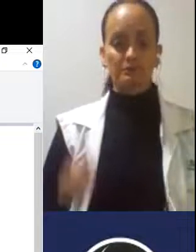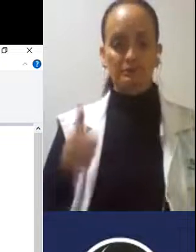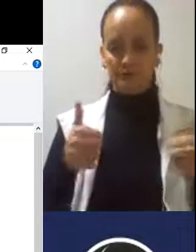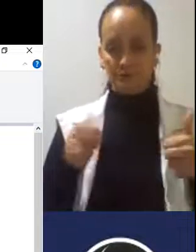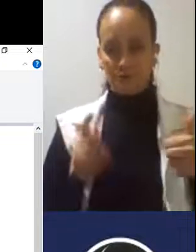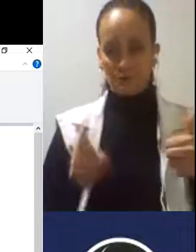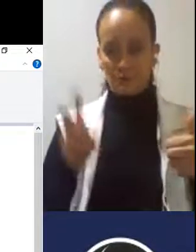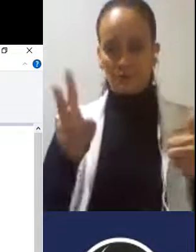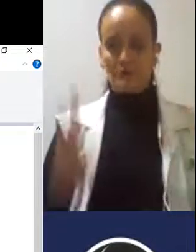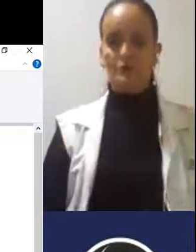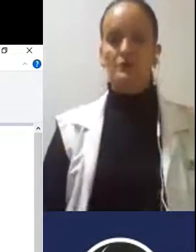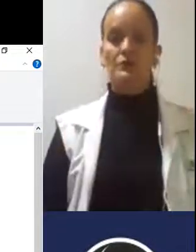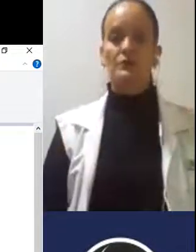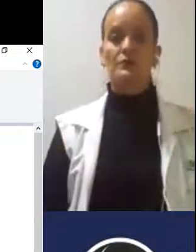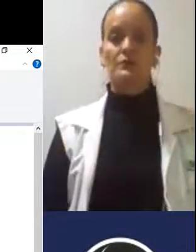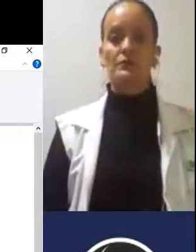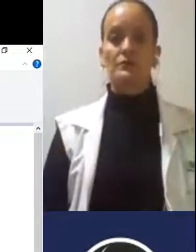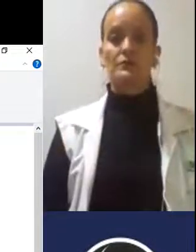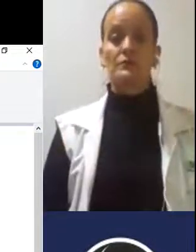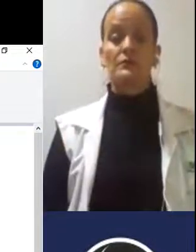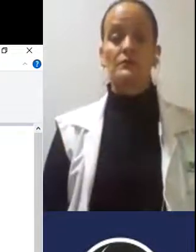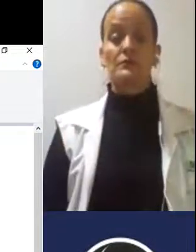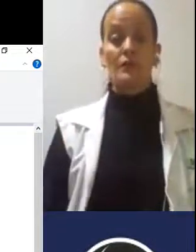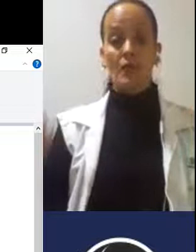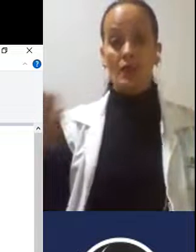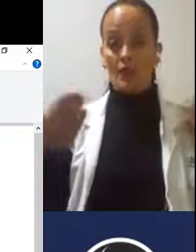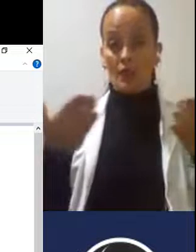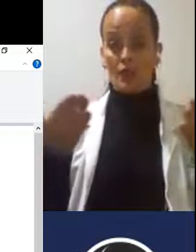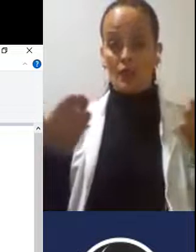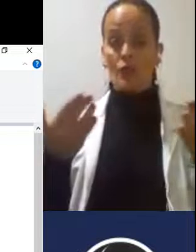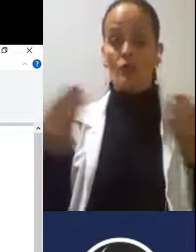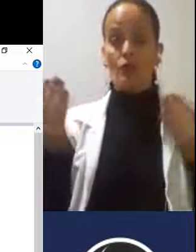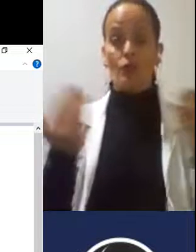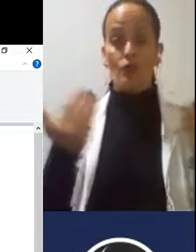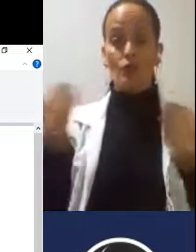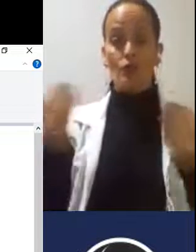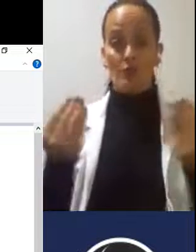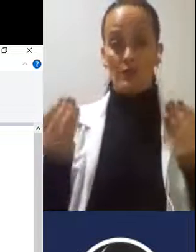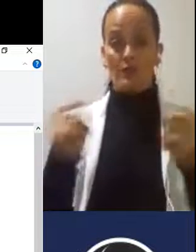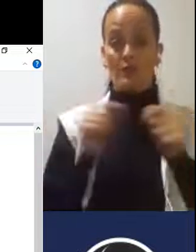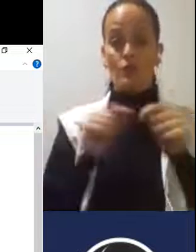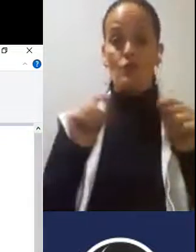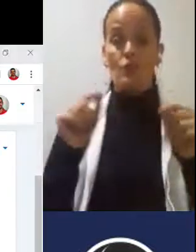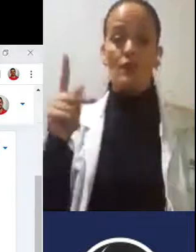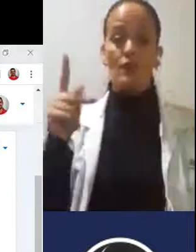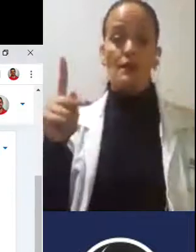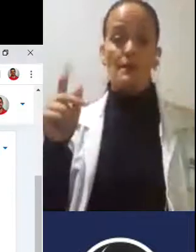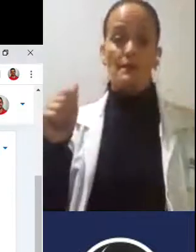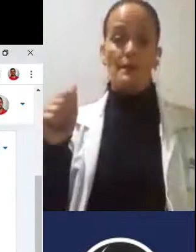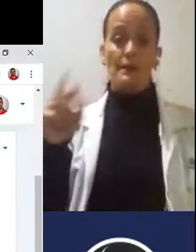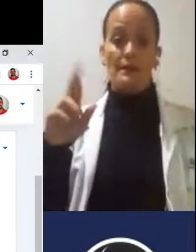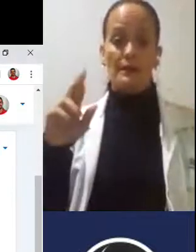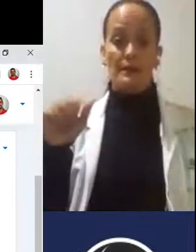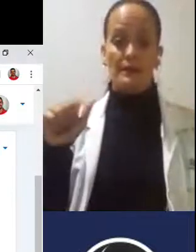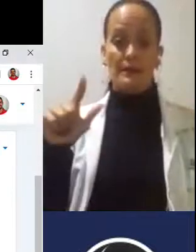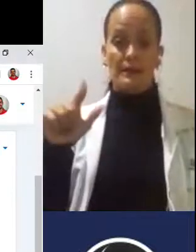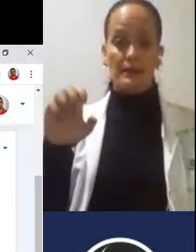Agora, eu vou comparar com o cálculo de resistência em paralelo, né? Vou pegar aqui na situação de aprendizagem de vocês.